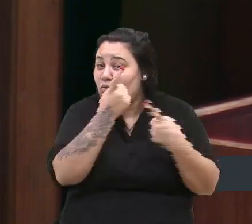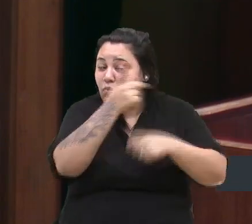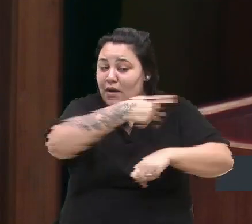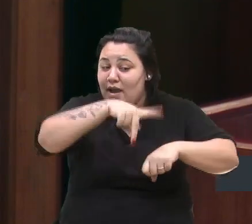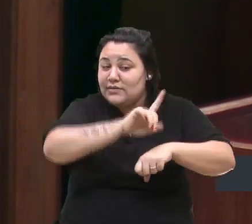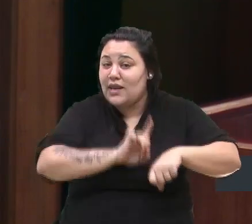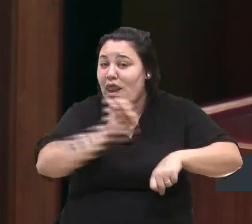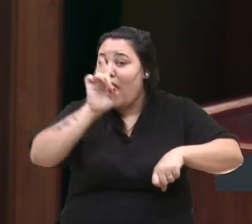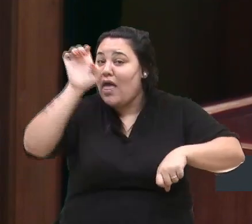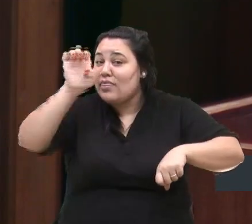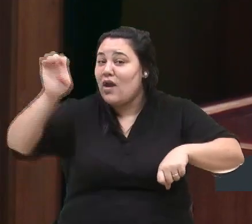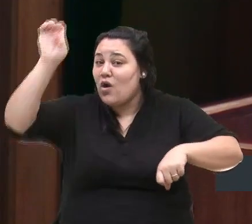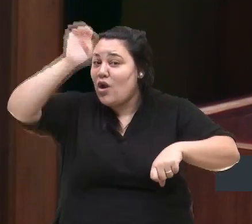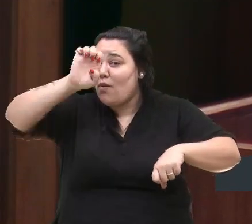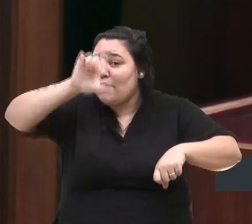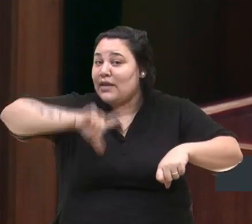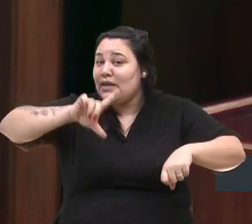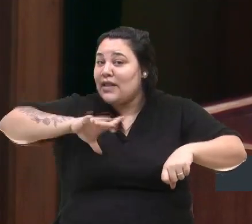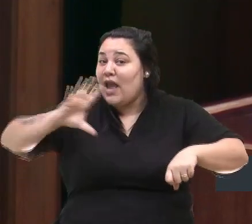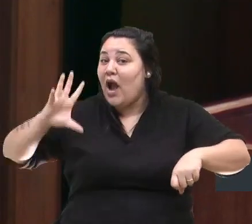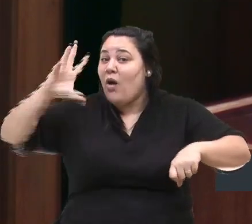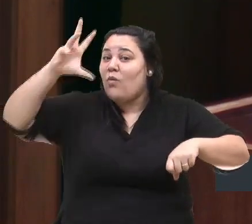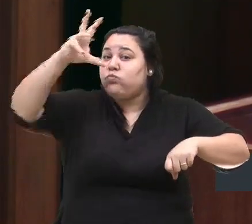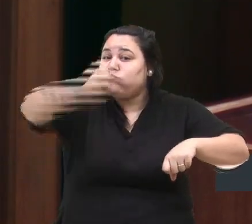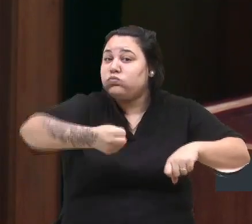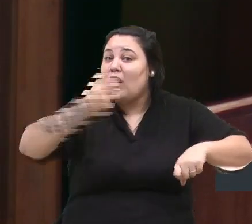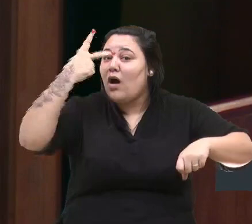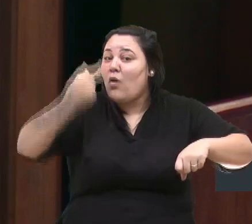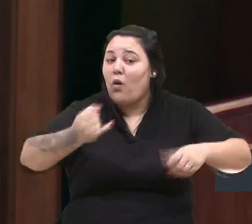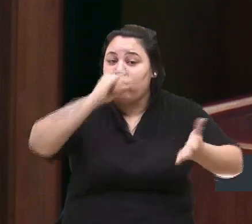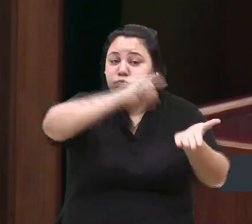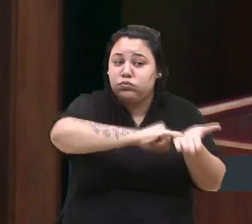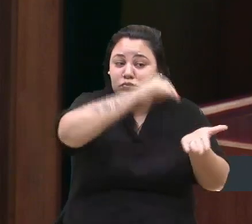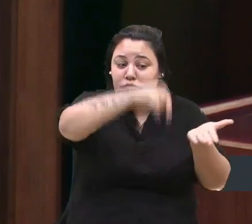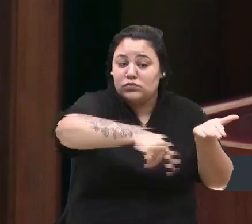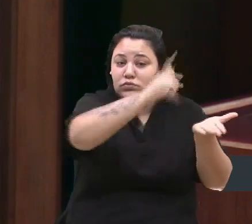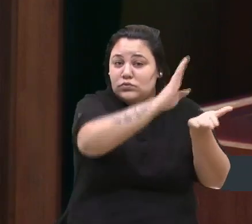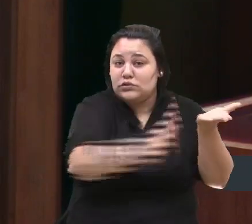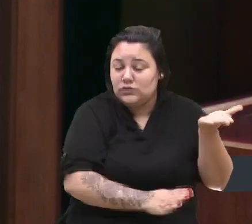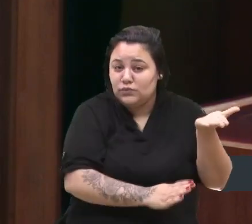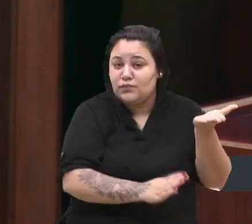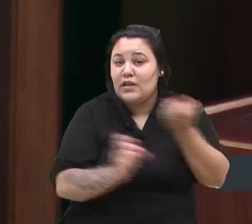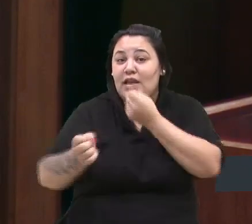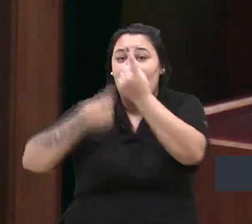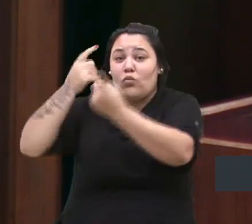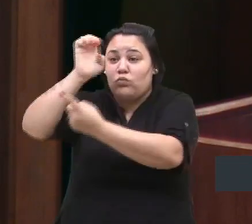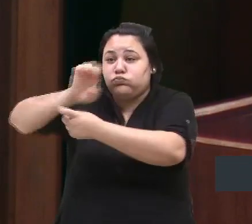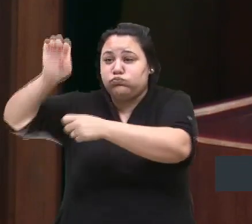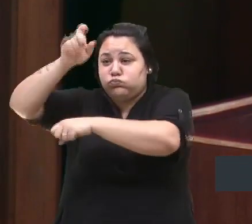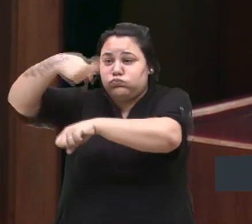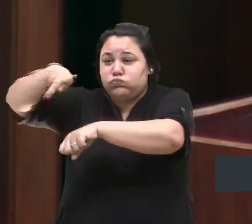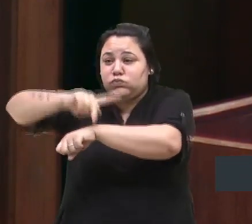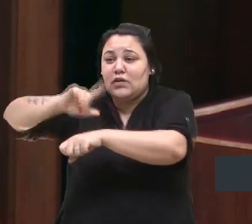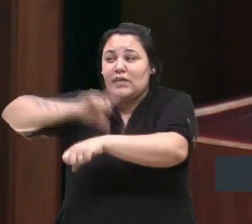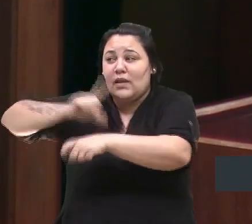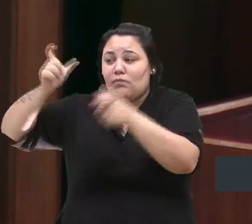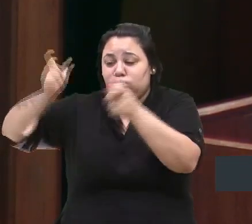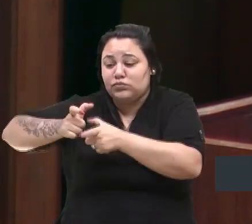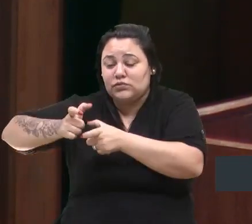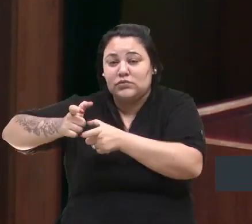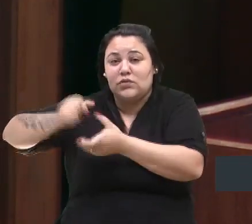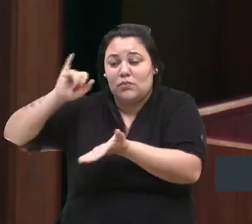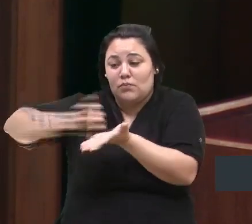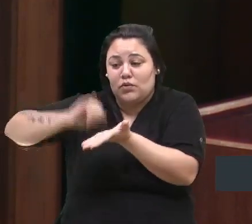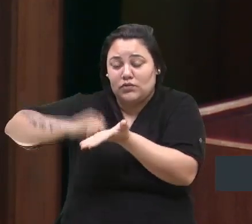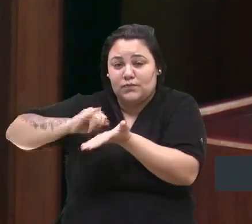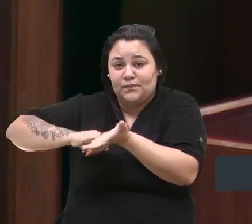Europa que têm a mesma quantia de impostos do Brasil, e alguns até menos, aonde todas as cidades têm